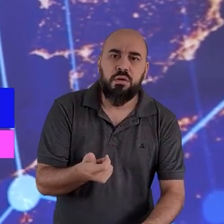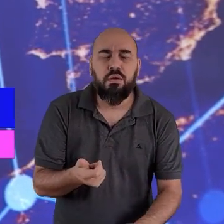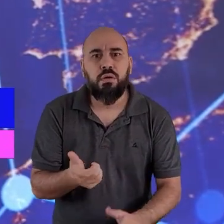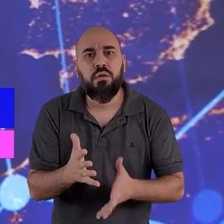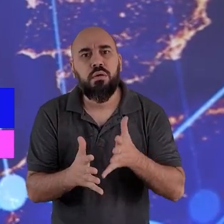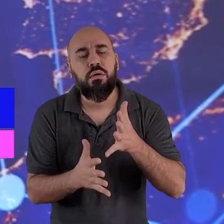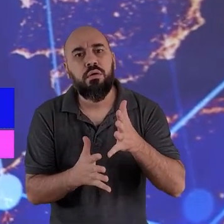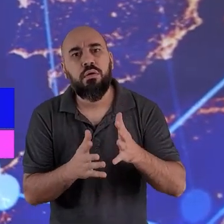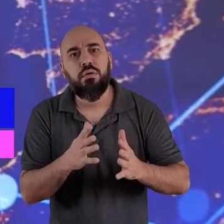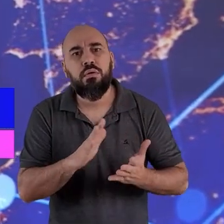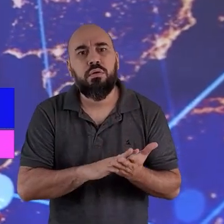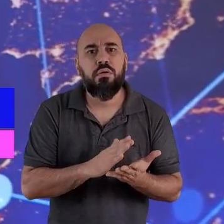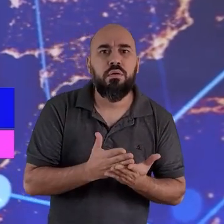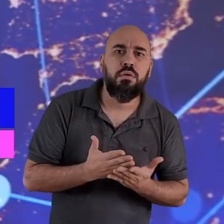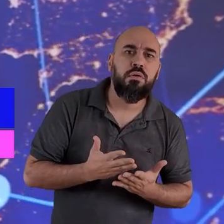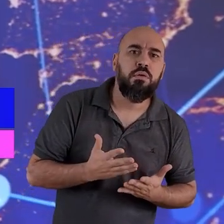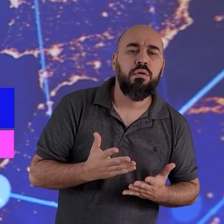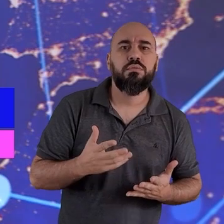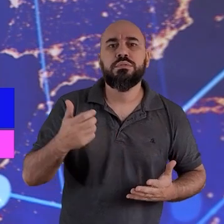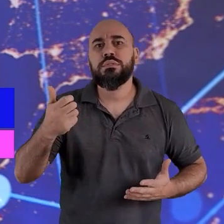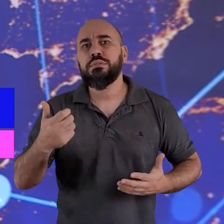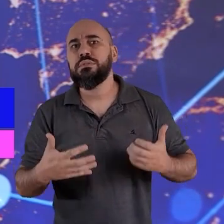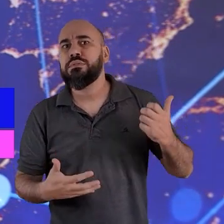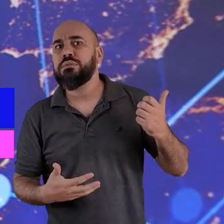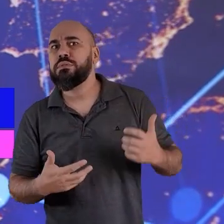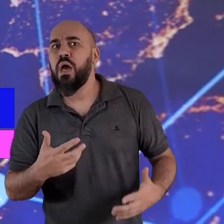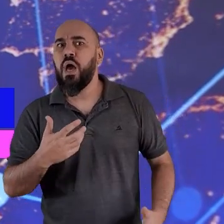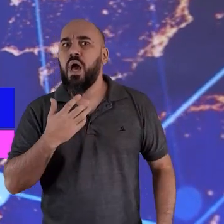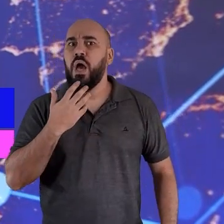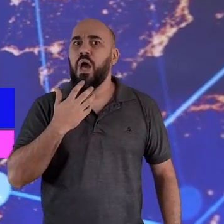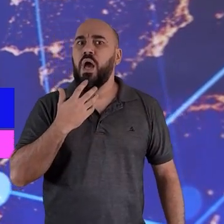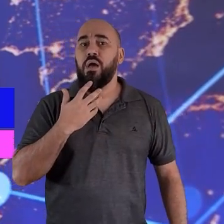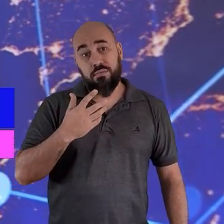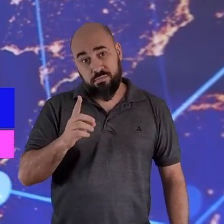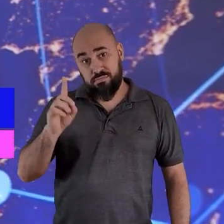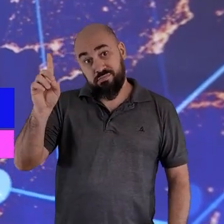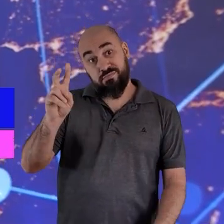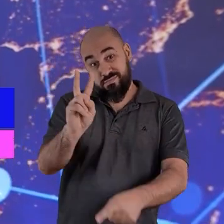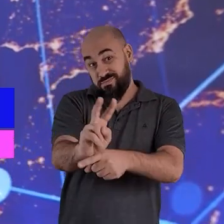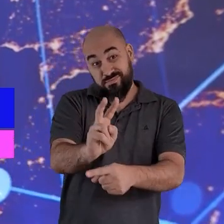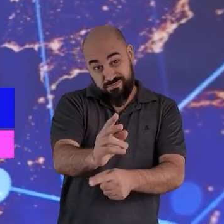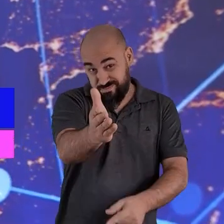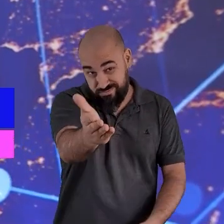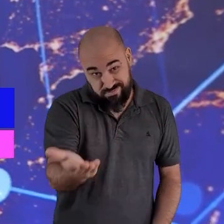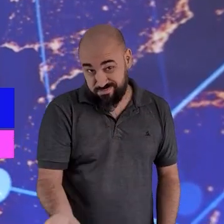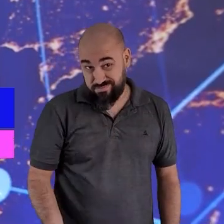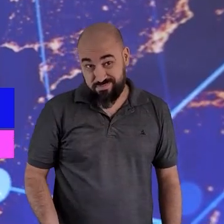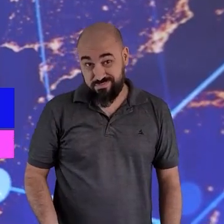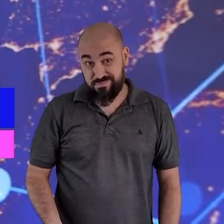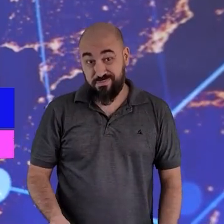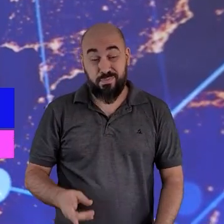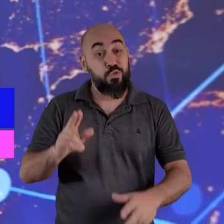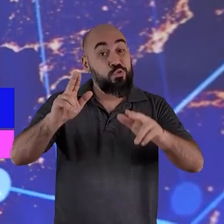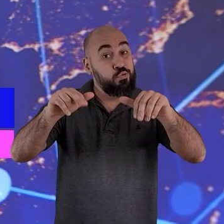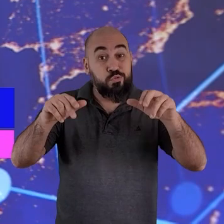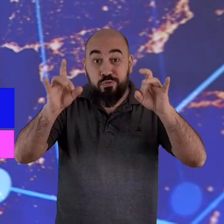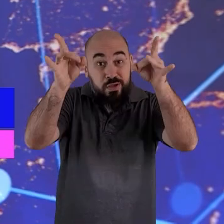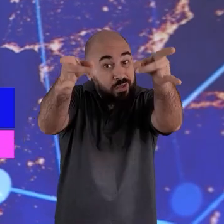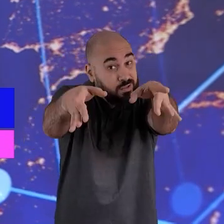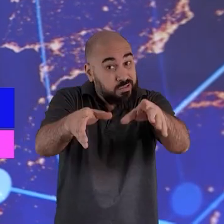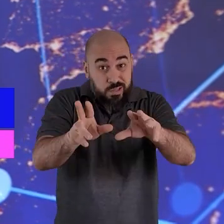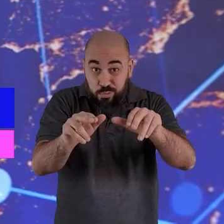fazer uma loucura contra a sua própria vida. Eu estou lhe dizendo nesse momento, Deus nunca vai te